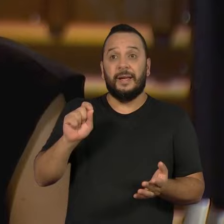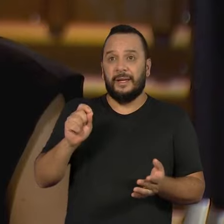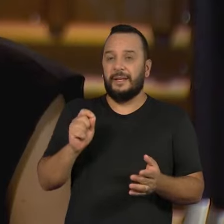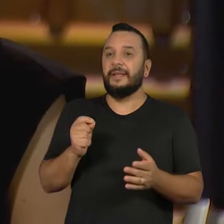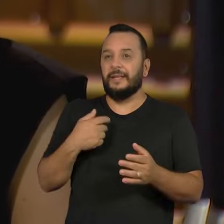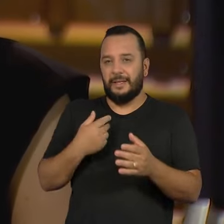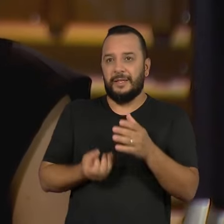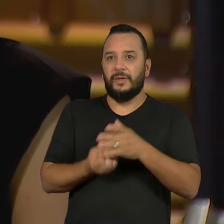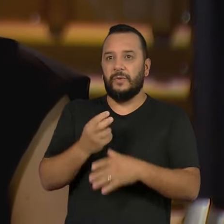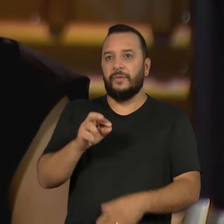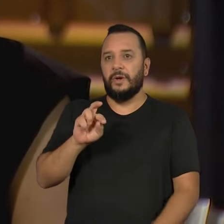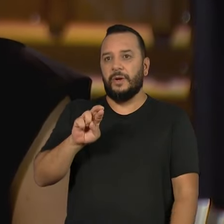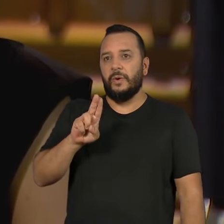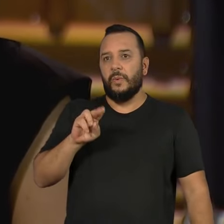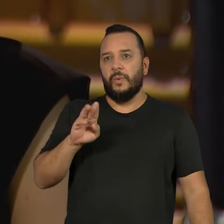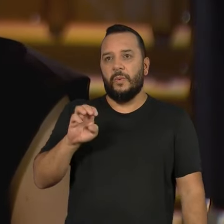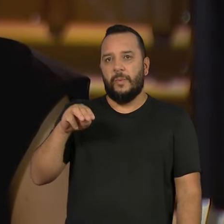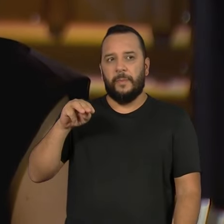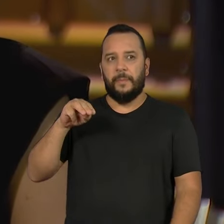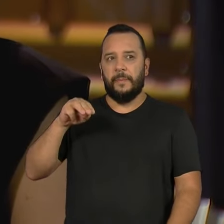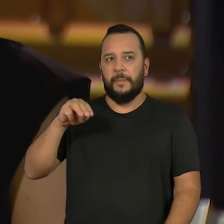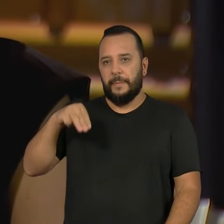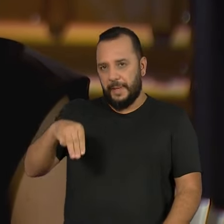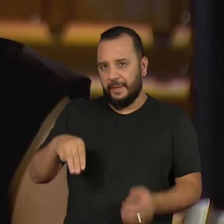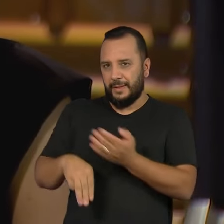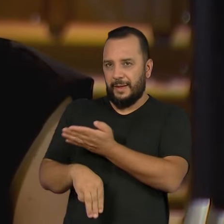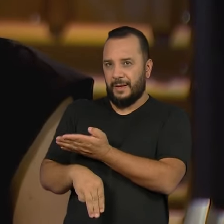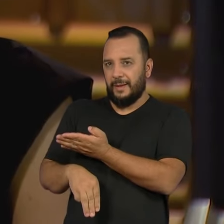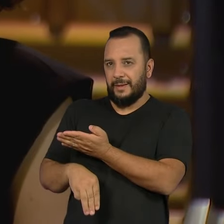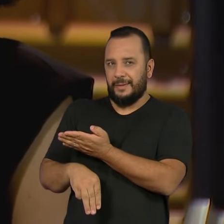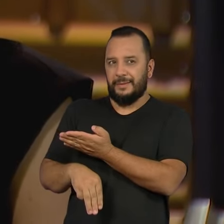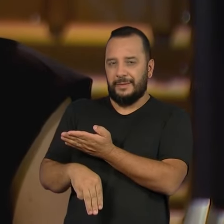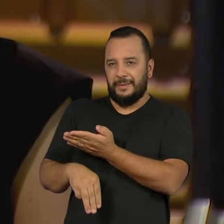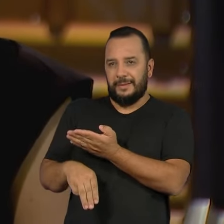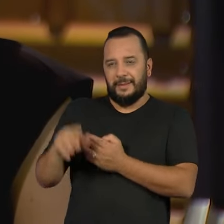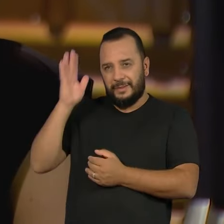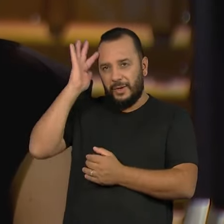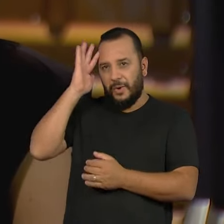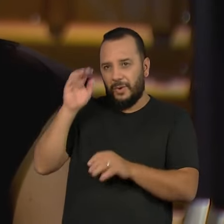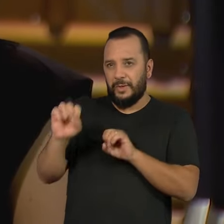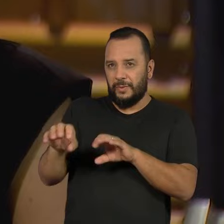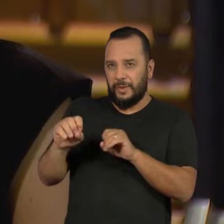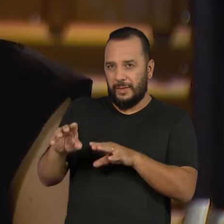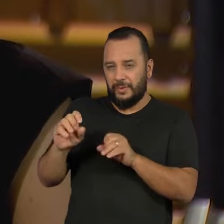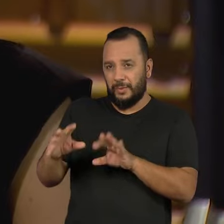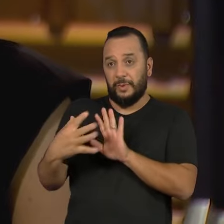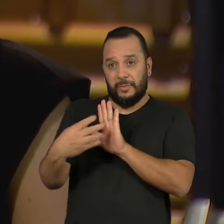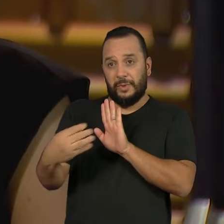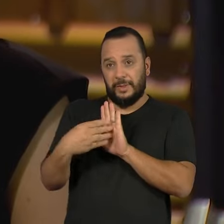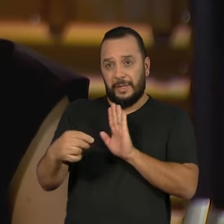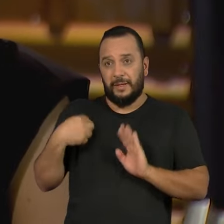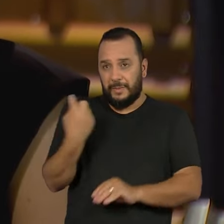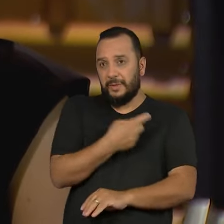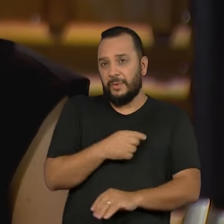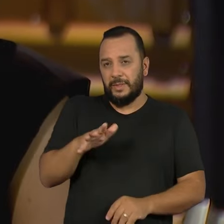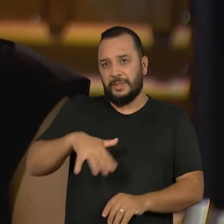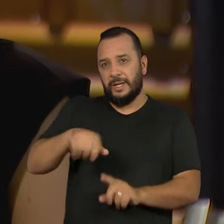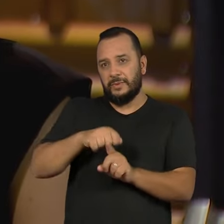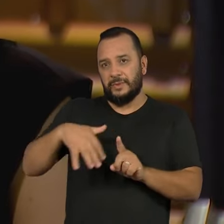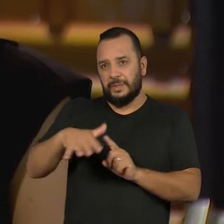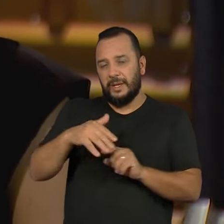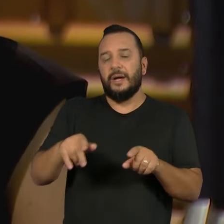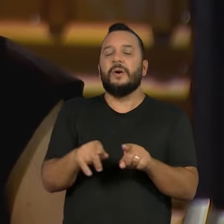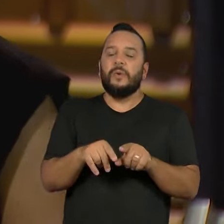rubén Alves teólogo educador uma referência para muitos de nós no campo social e no campo